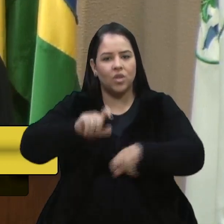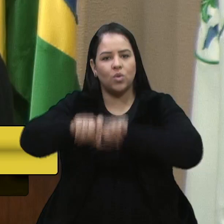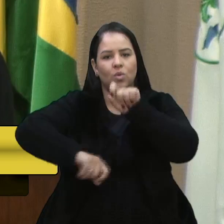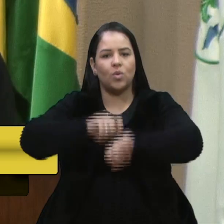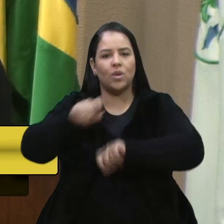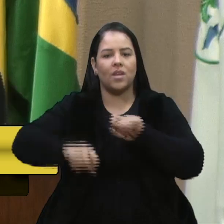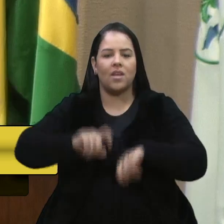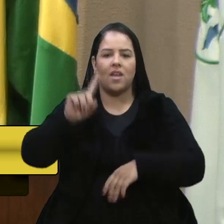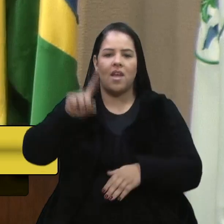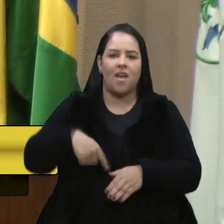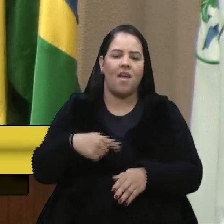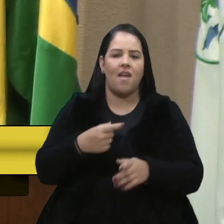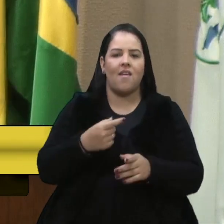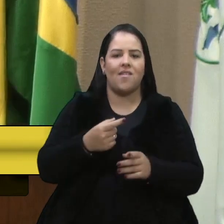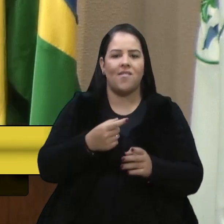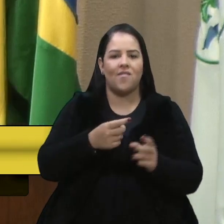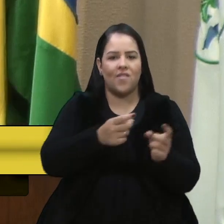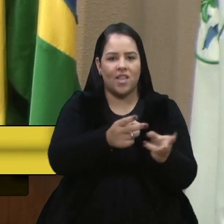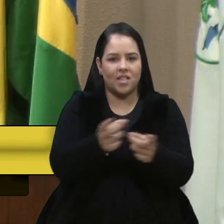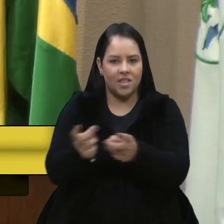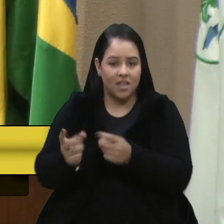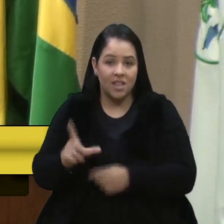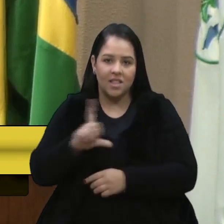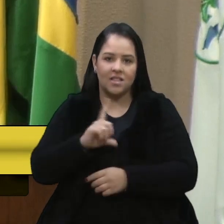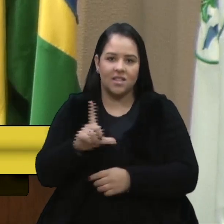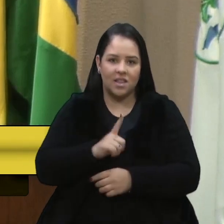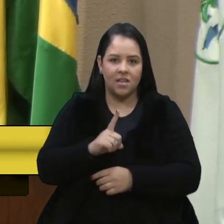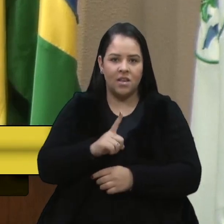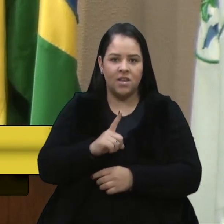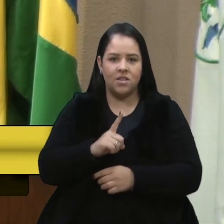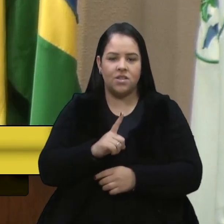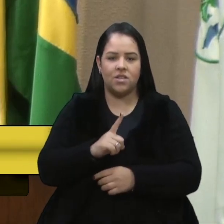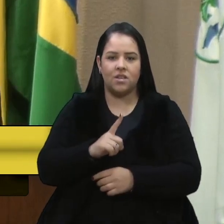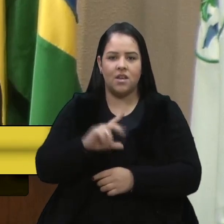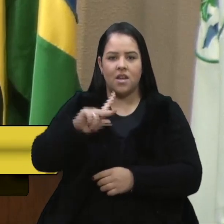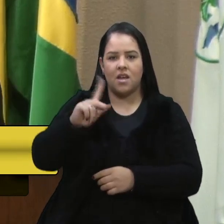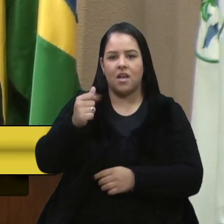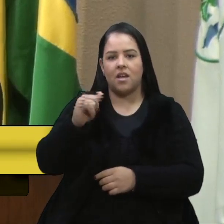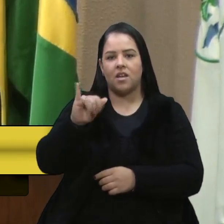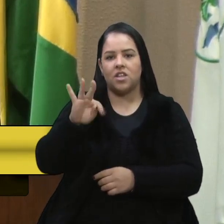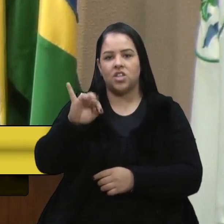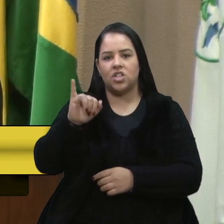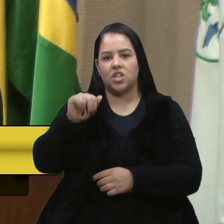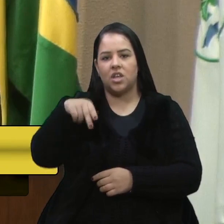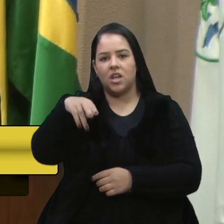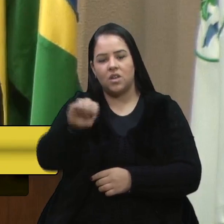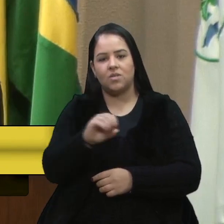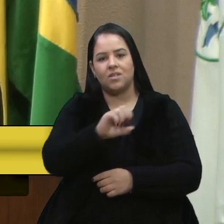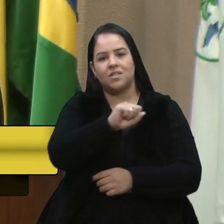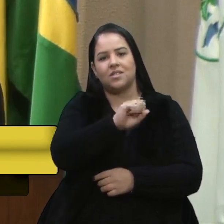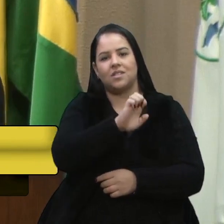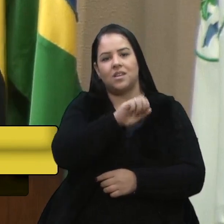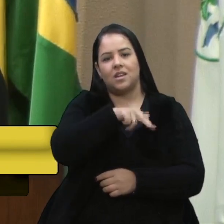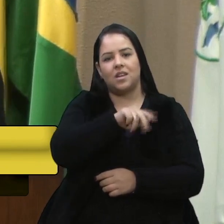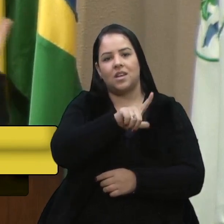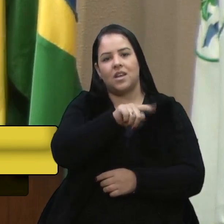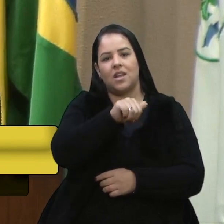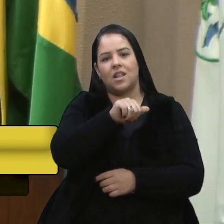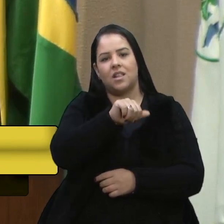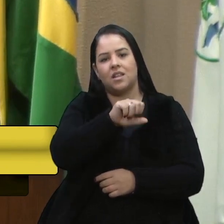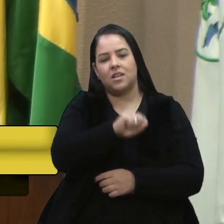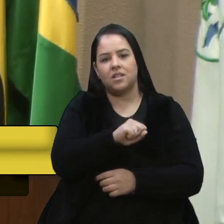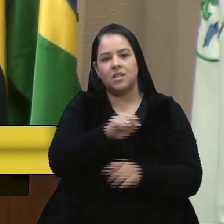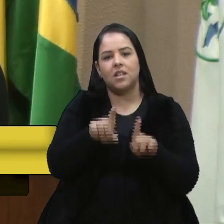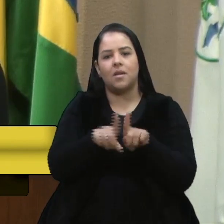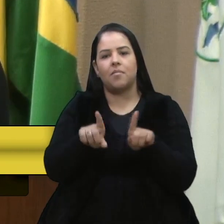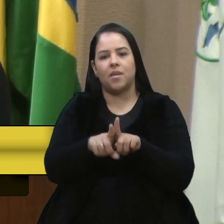comercializado. A gente tem os haitianos, os senegaleses e os artesãos. A gente tem diversos outros grupos, mas